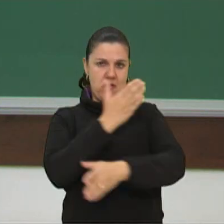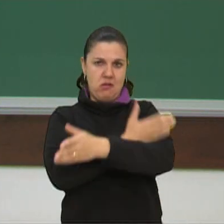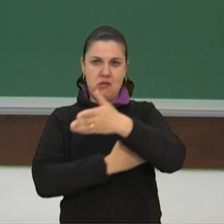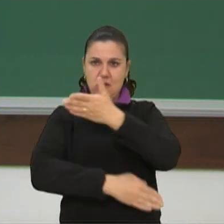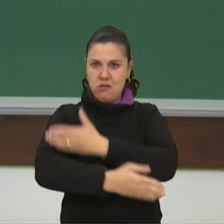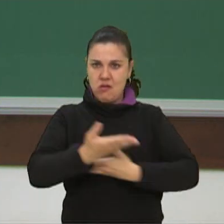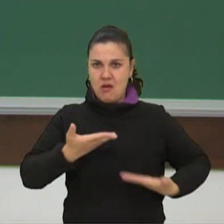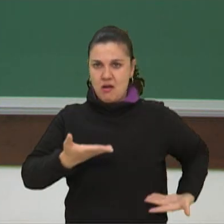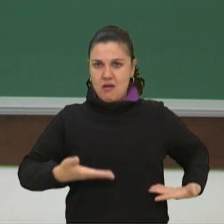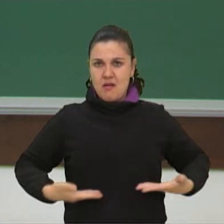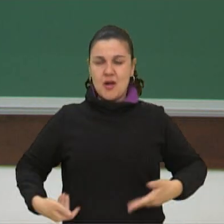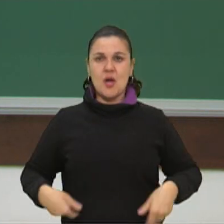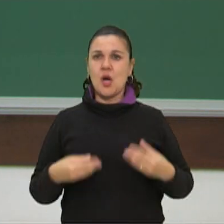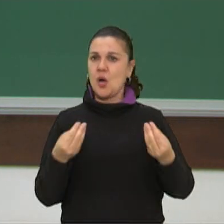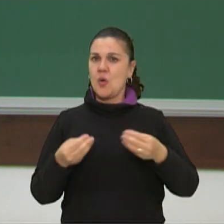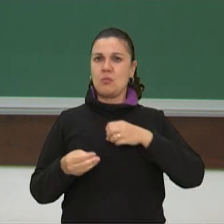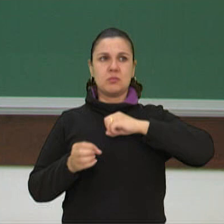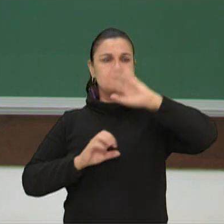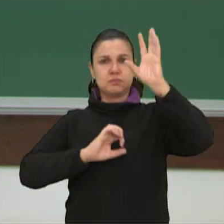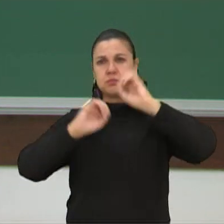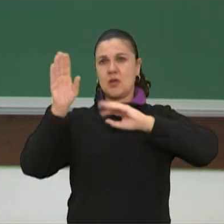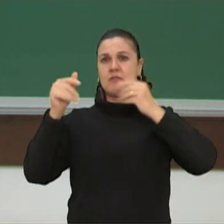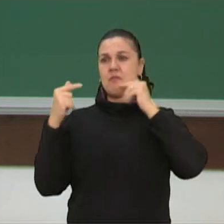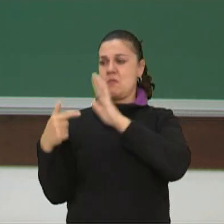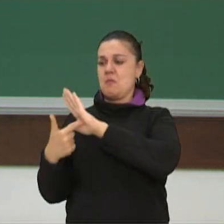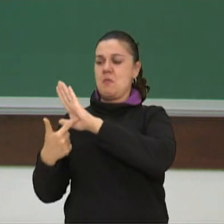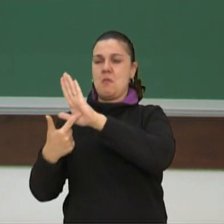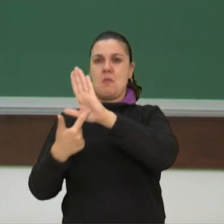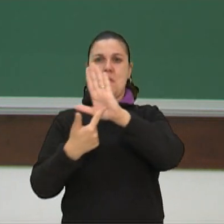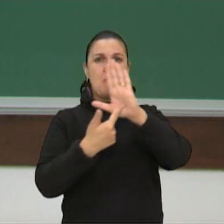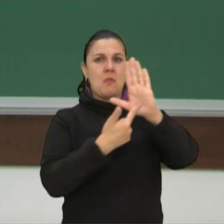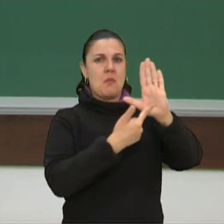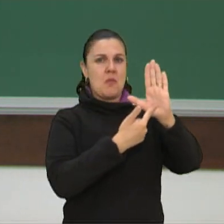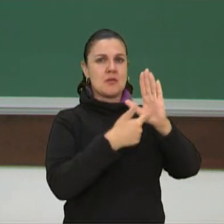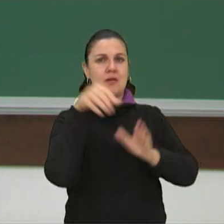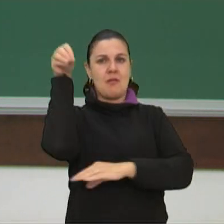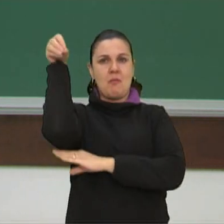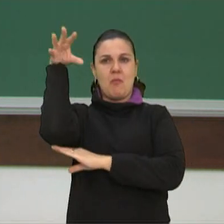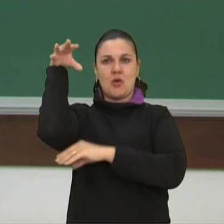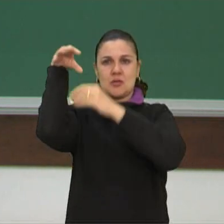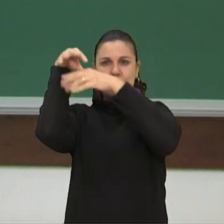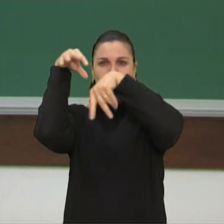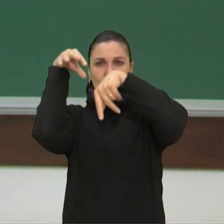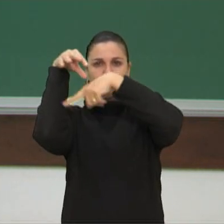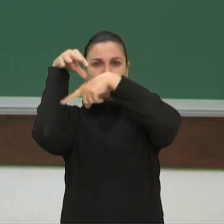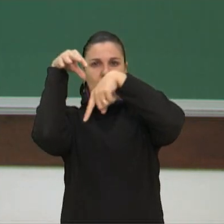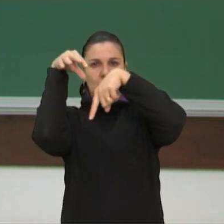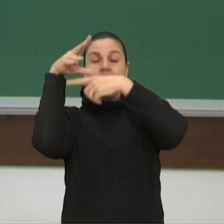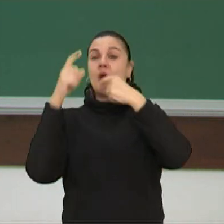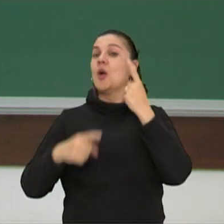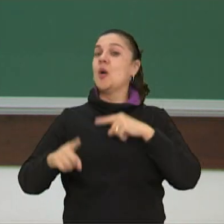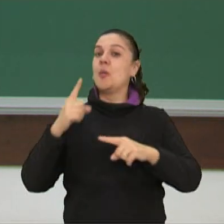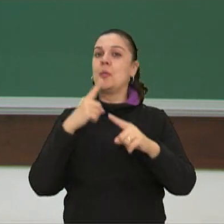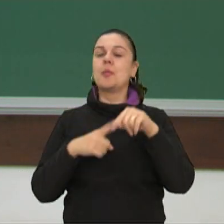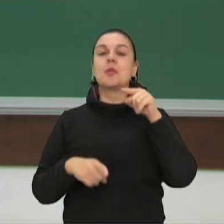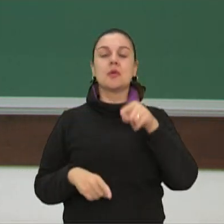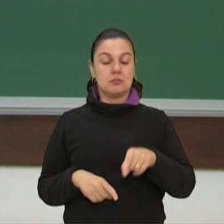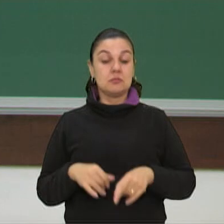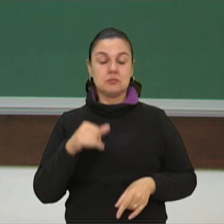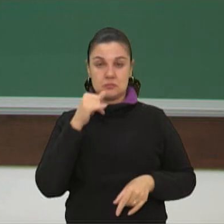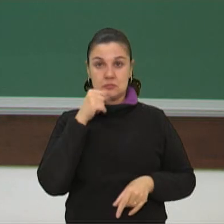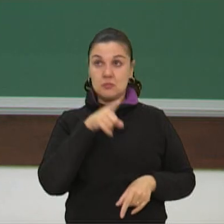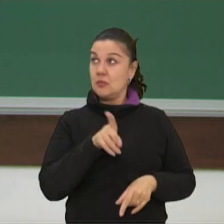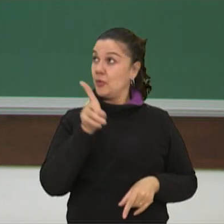pública. Os pedaços de seu corpo deveriam ficar expostos em postes. Por que isso? A ideia é